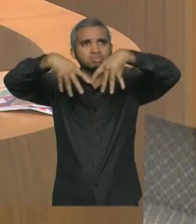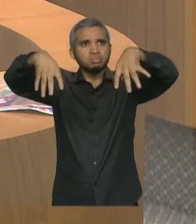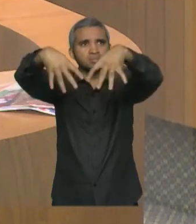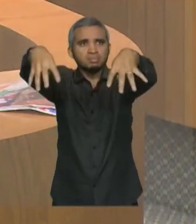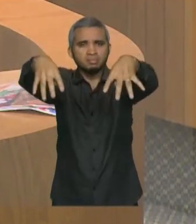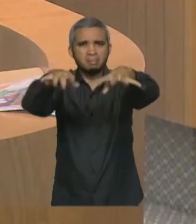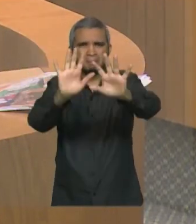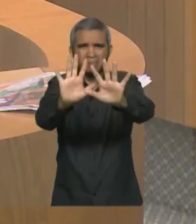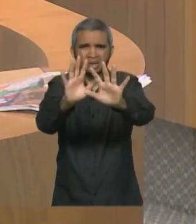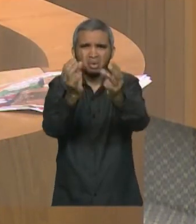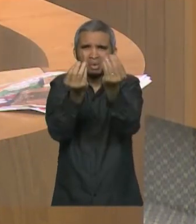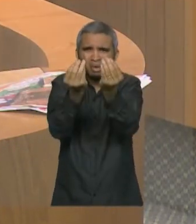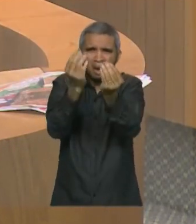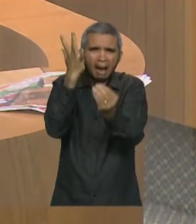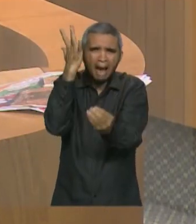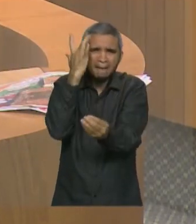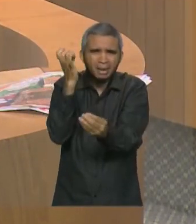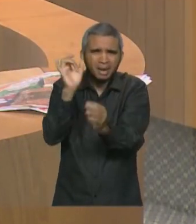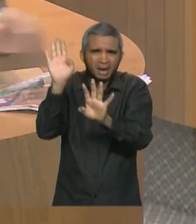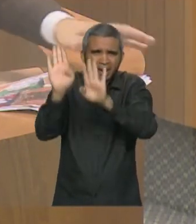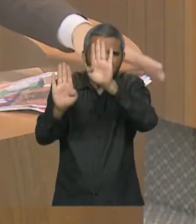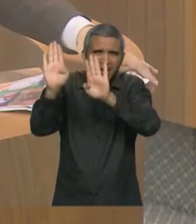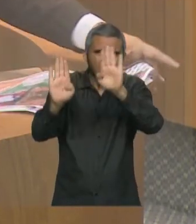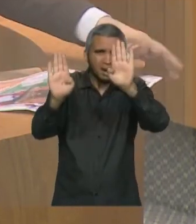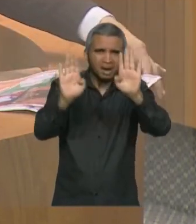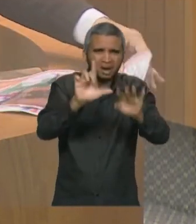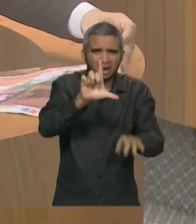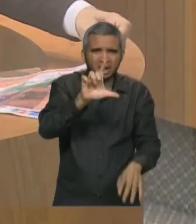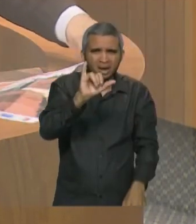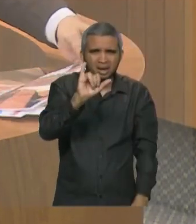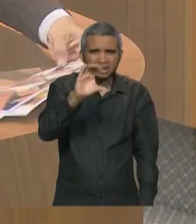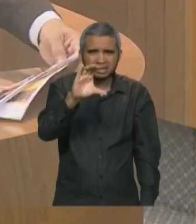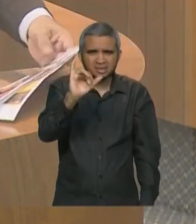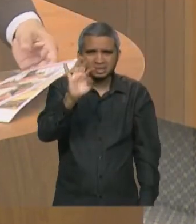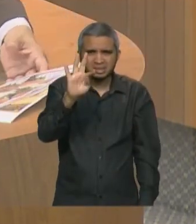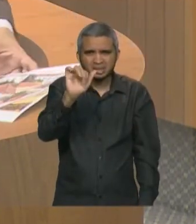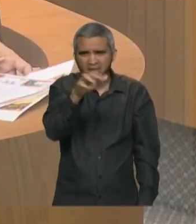manhã. Com a palavra, o governo da mentira, governador Flávio Dino.